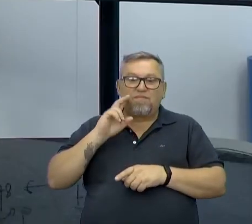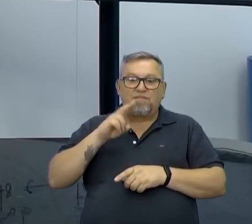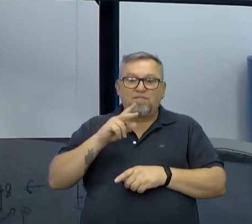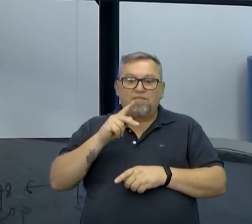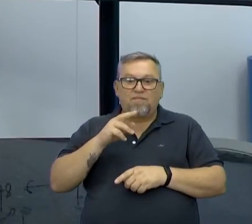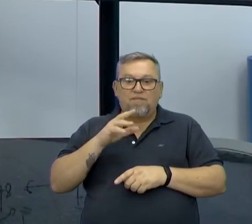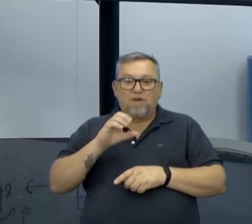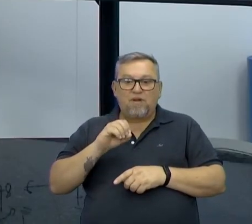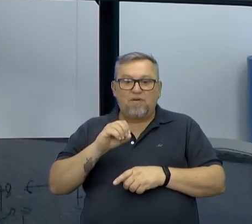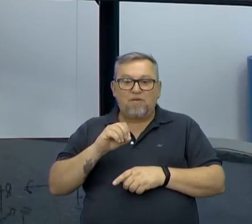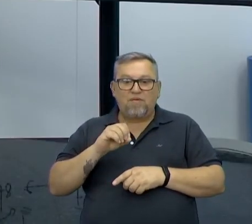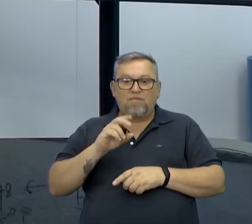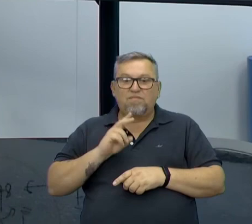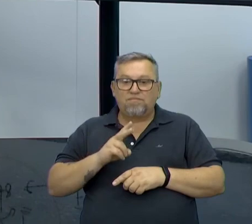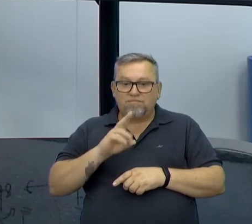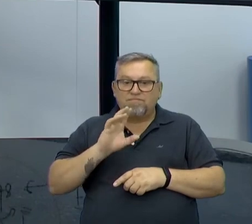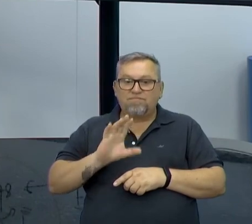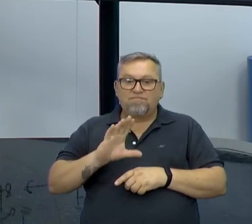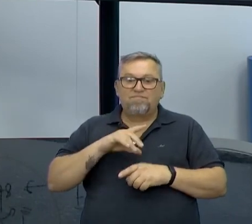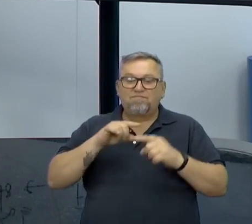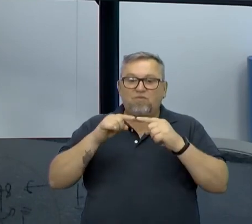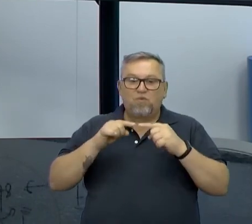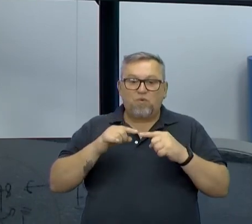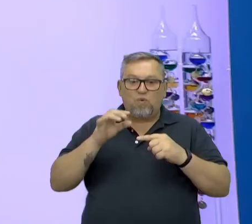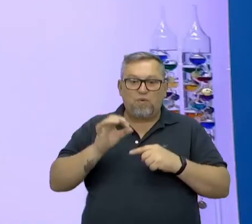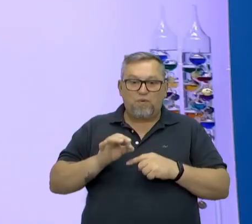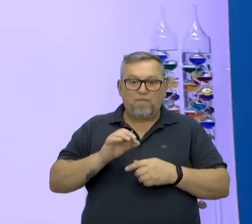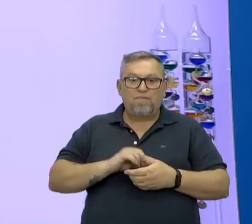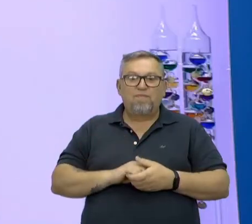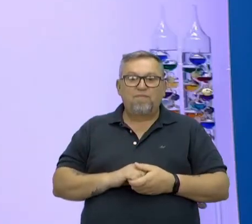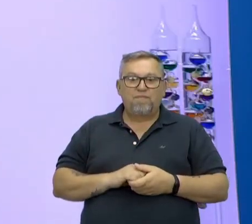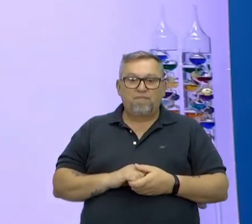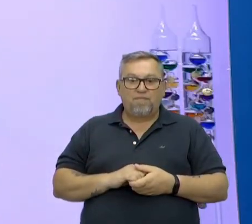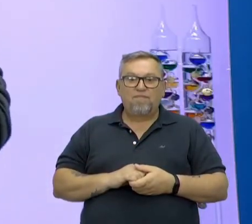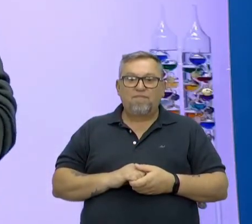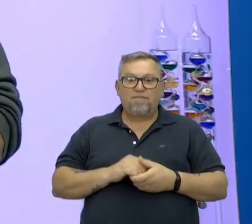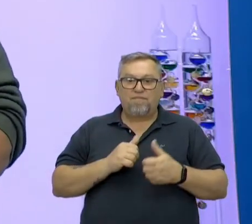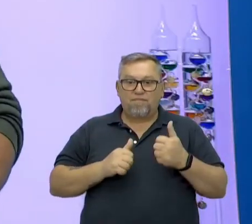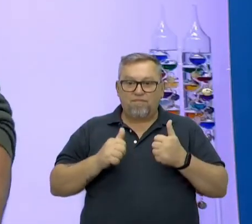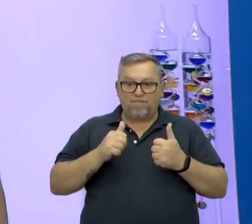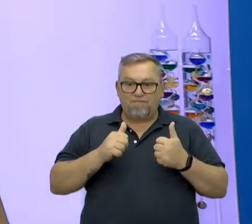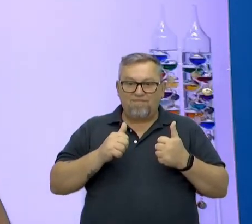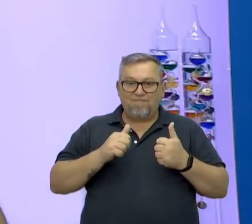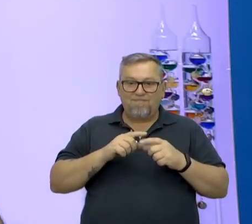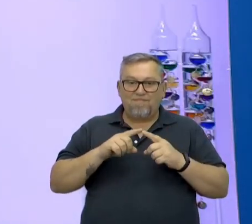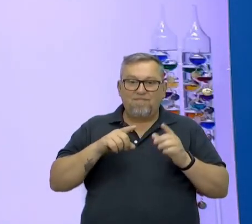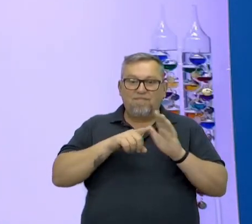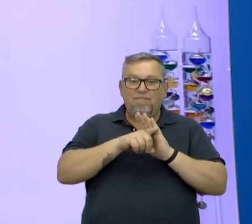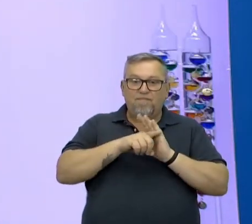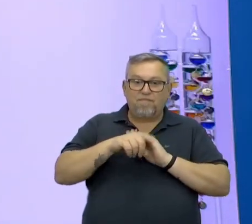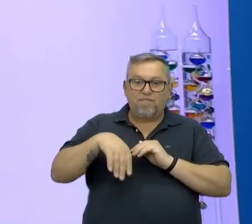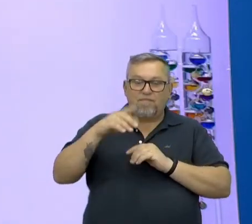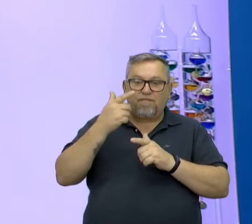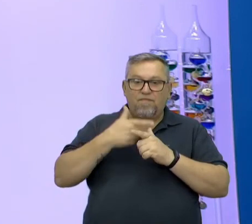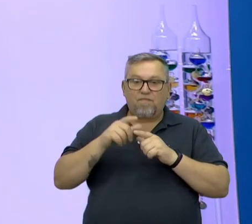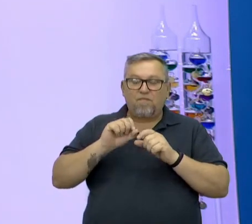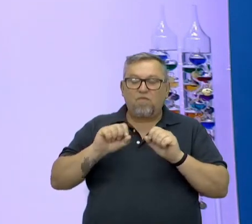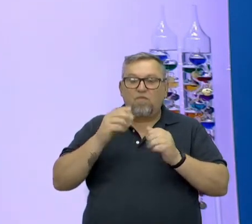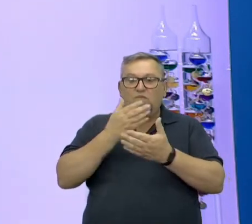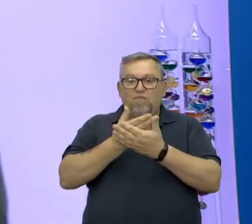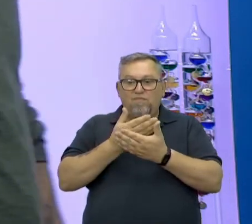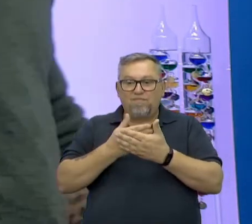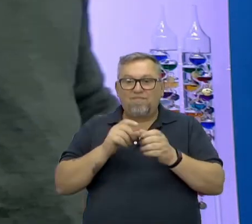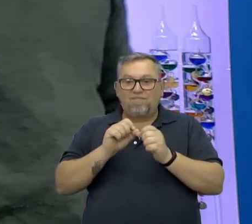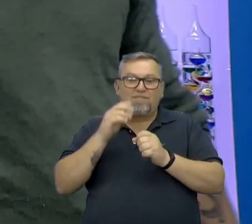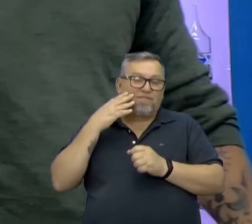de radiação mantendo a estrela ali coesa, né? No caso, gerando energia. Beleza, pessoal? Pesquise mais sobre isso aí, os estudantes,